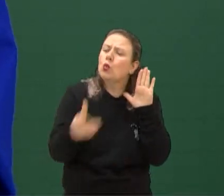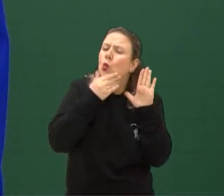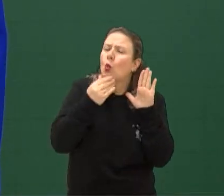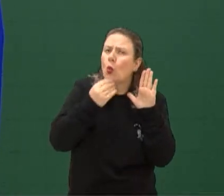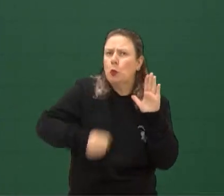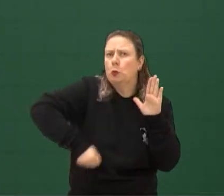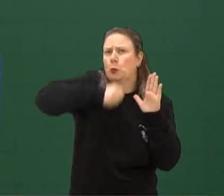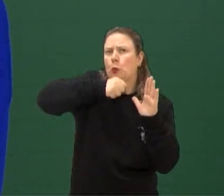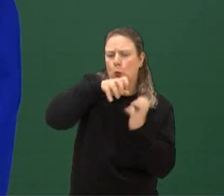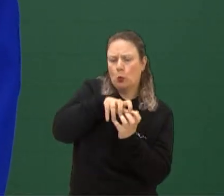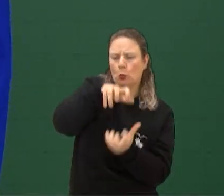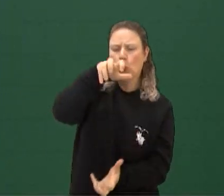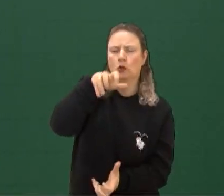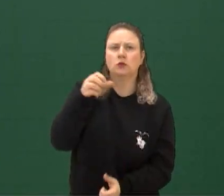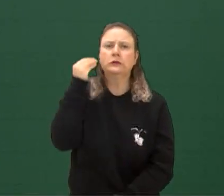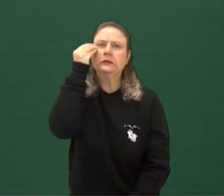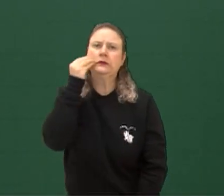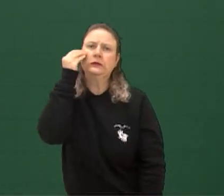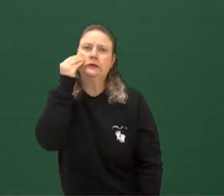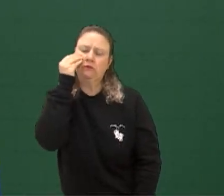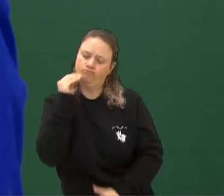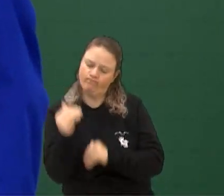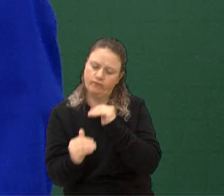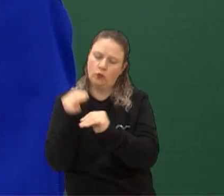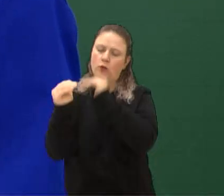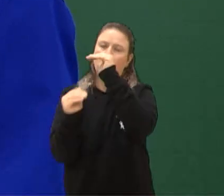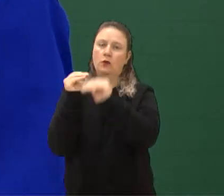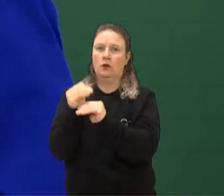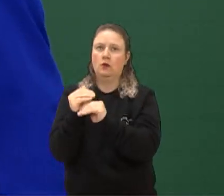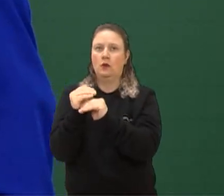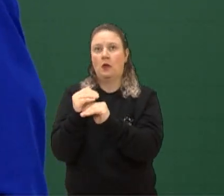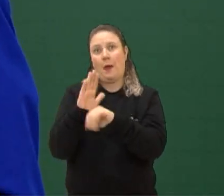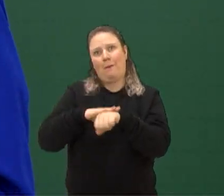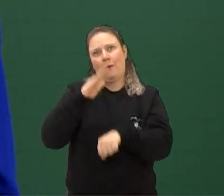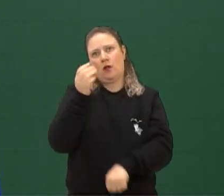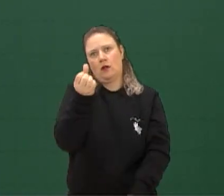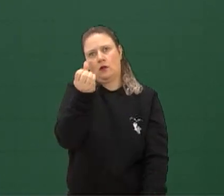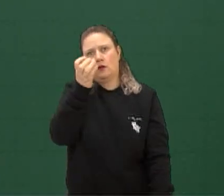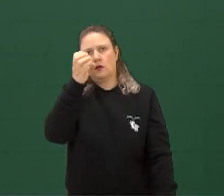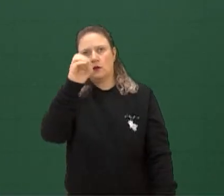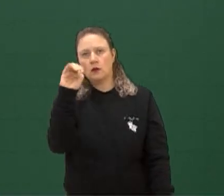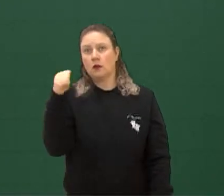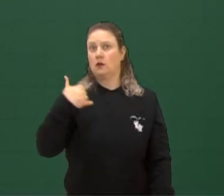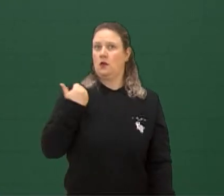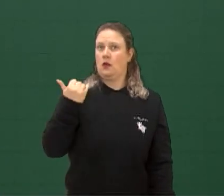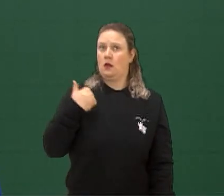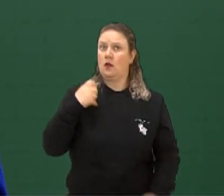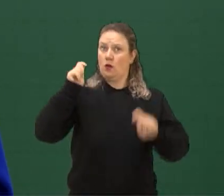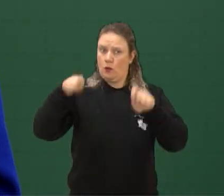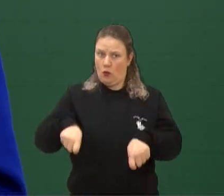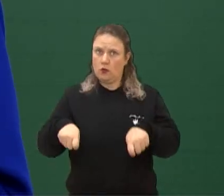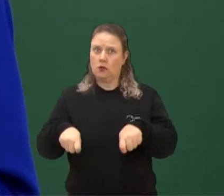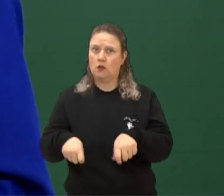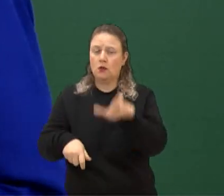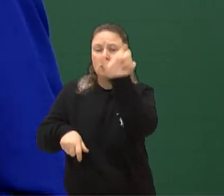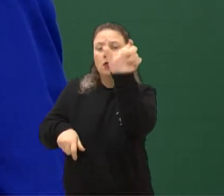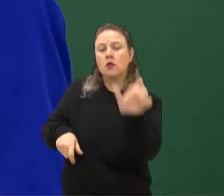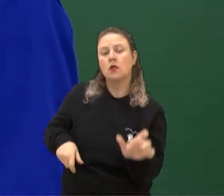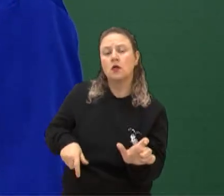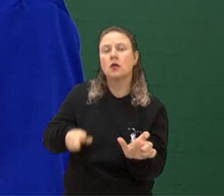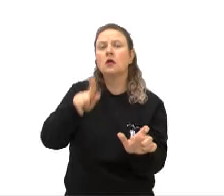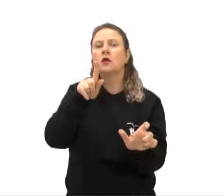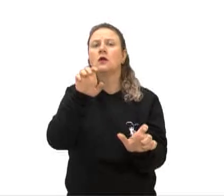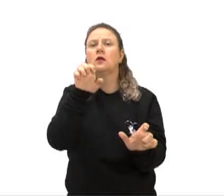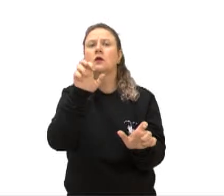mais experiente, mais avançado um pouquinho, né, acima dos 60 anos, ele poderia se candidatar para a Gerúsia, que